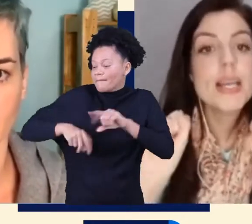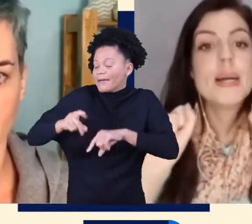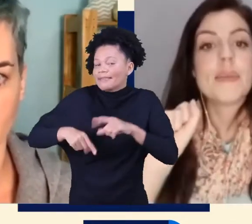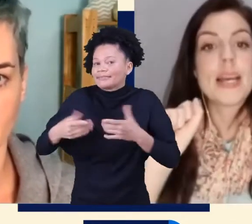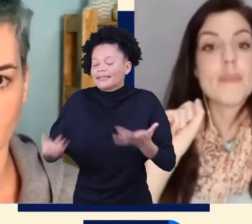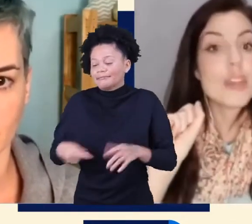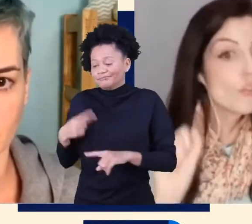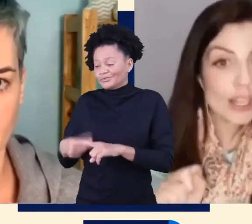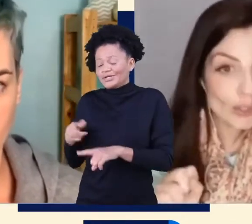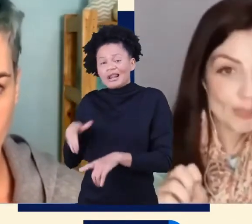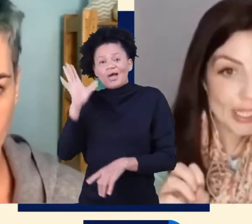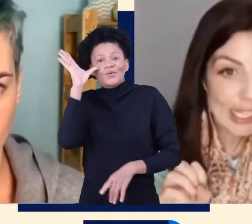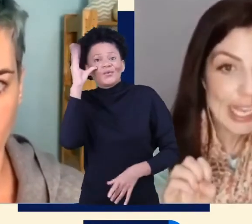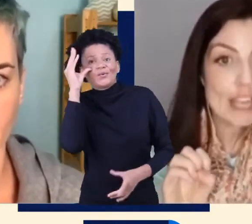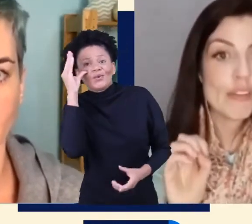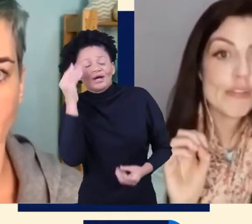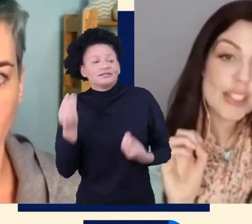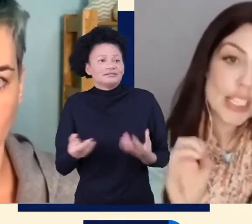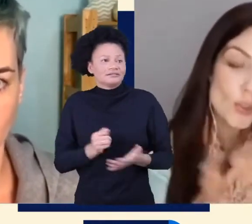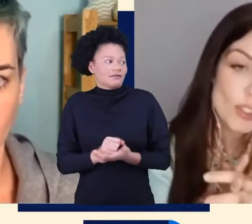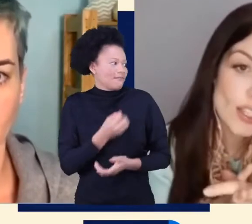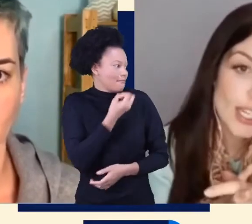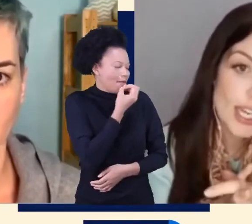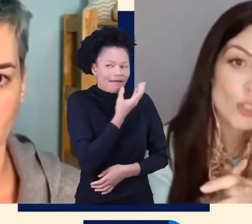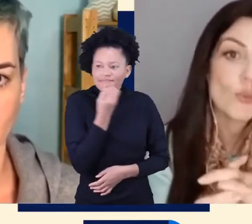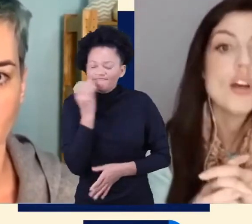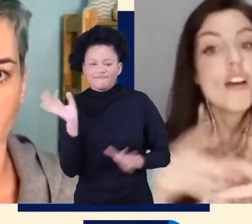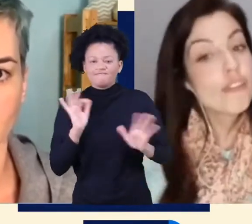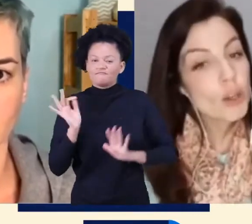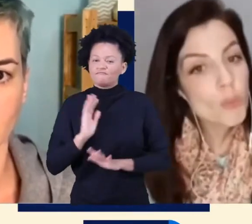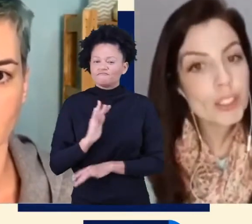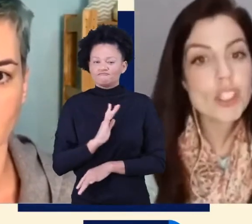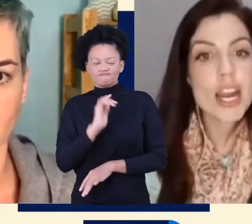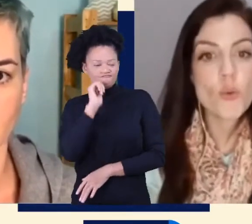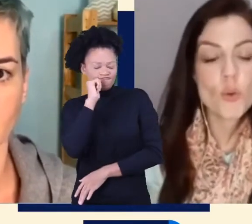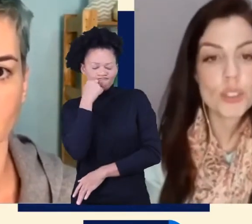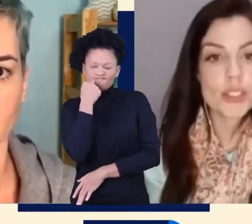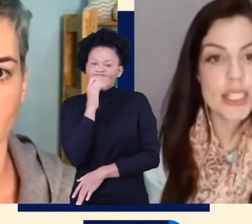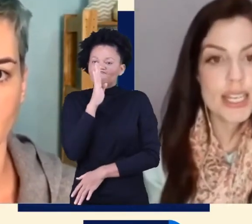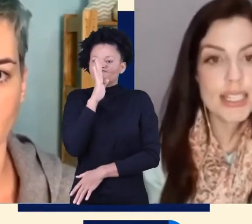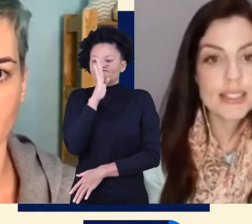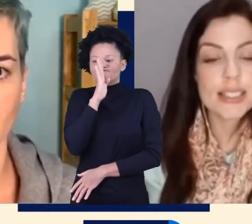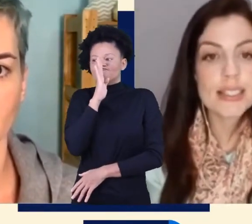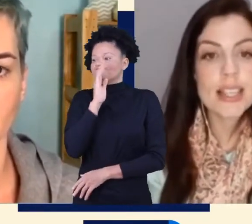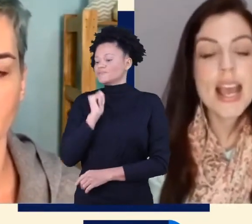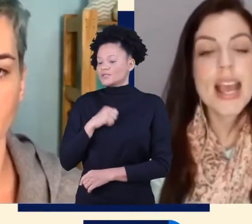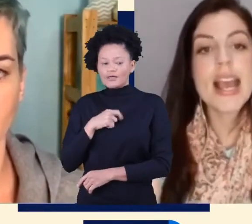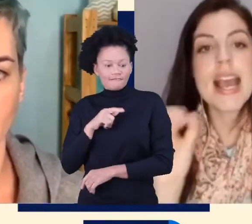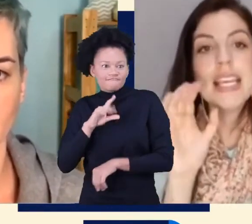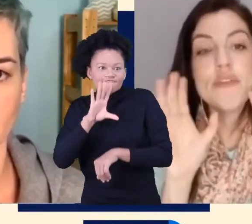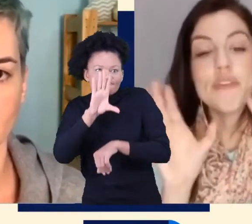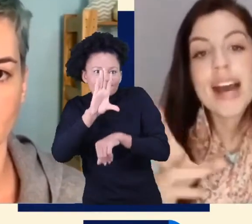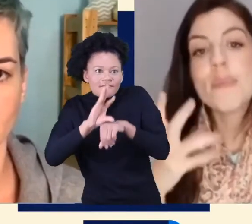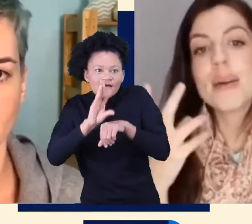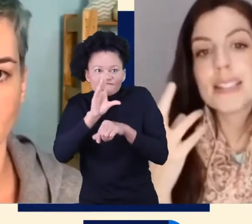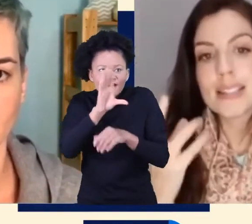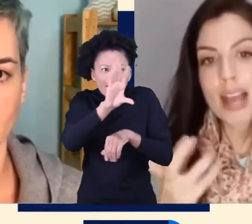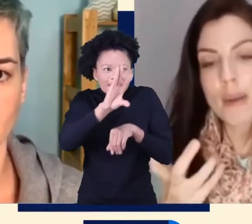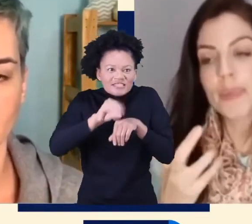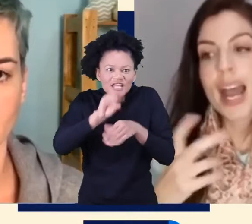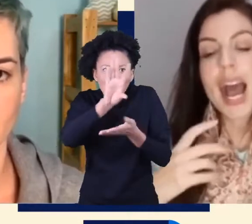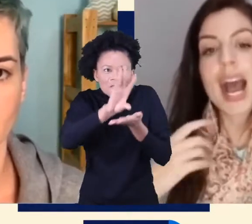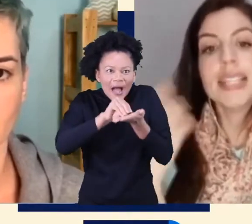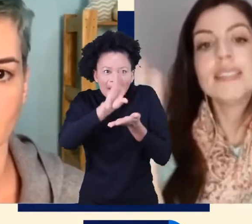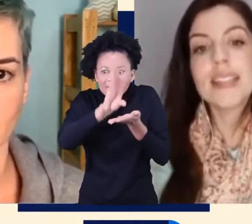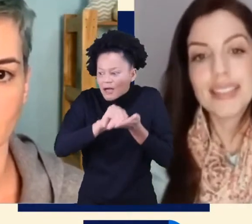curioso, né? Não vai contar para ninguém, vai fazer isso em segredo, vai compartilhar com outras crianças, e vai